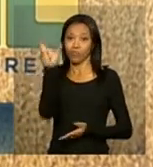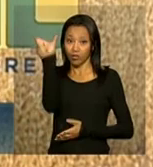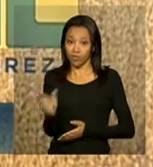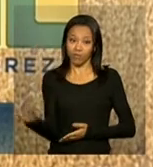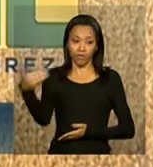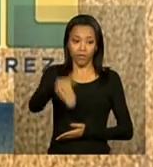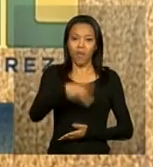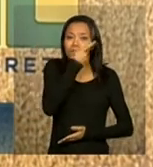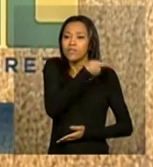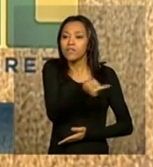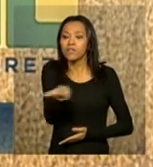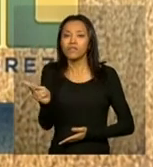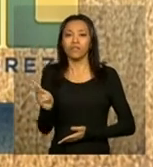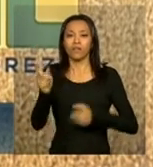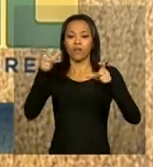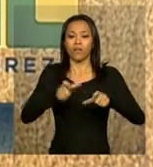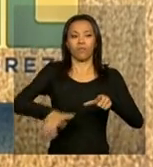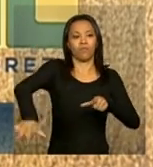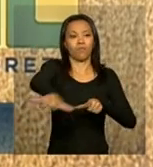um município que até